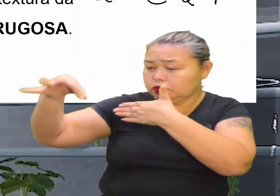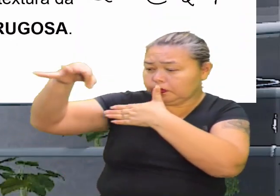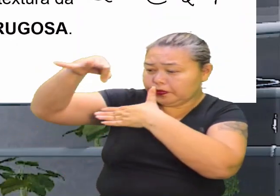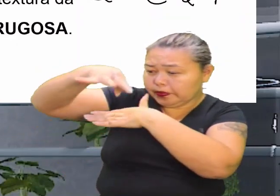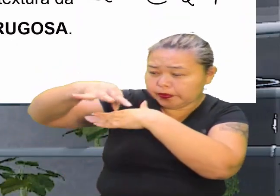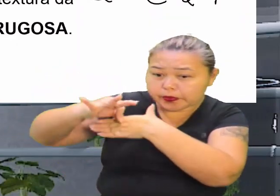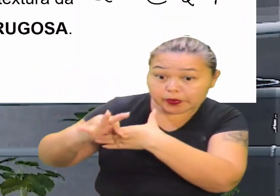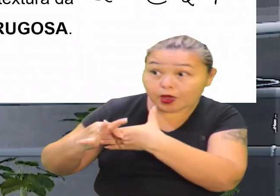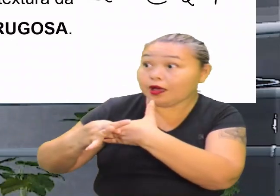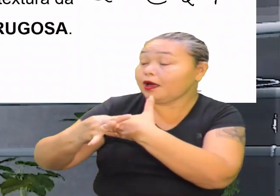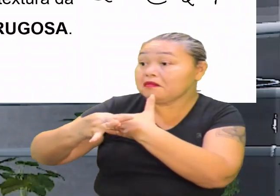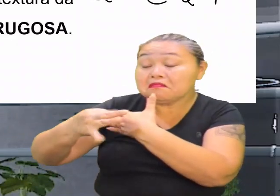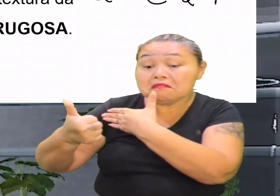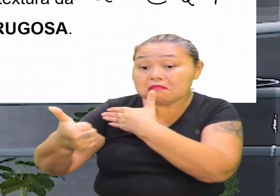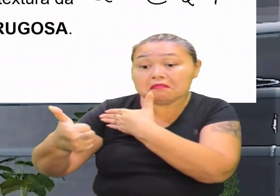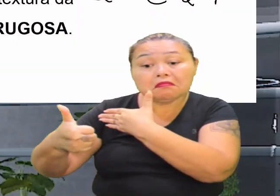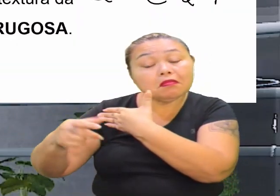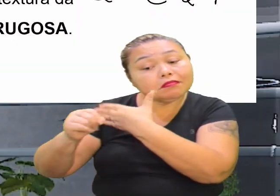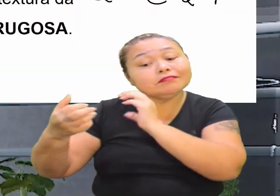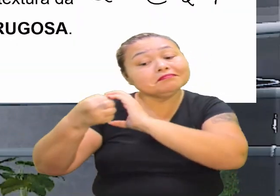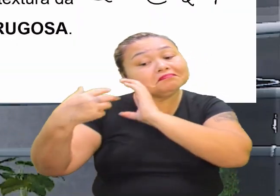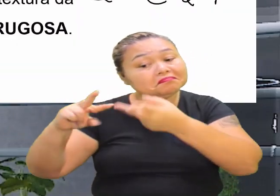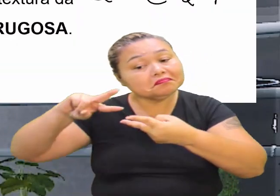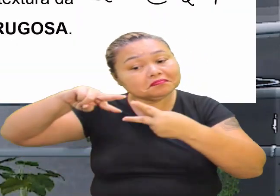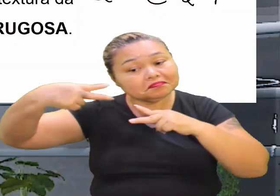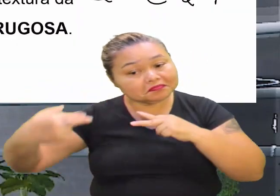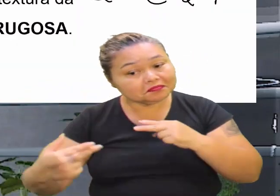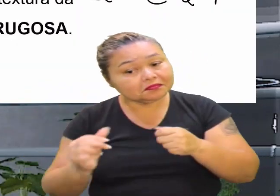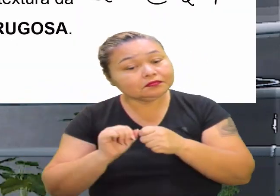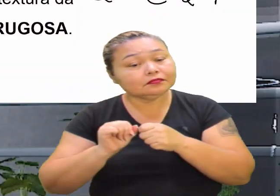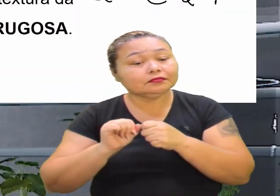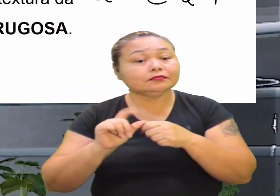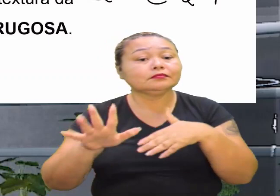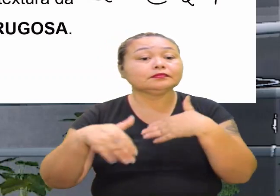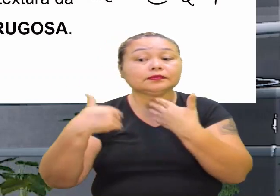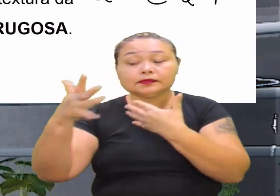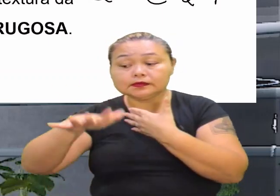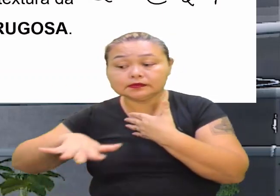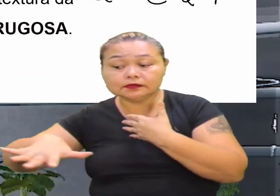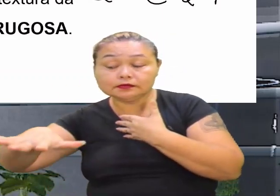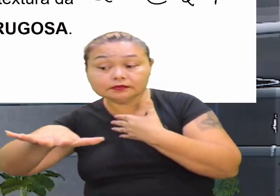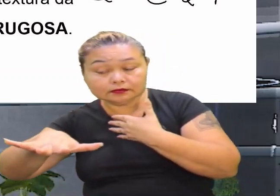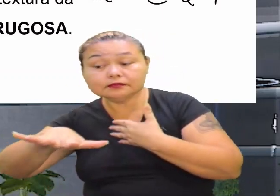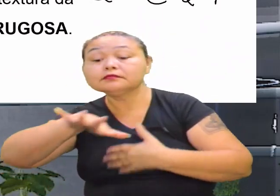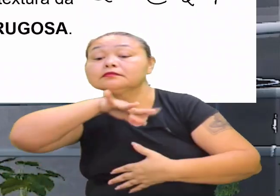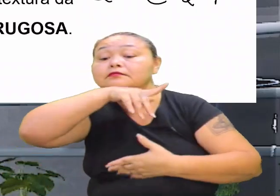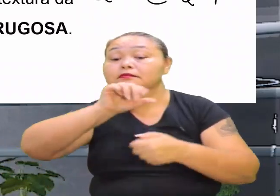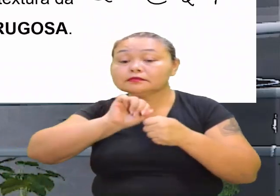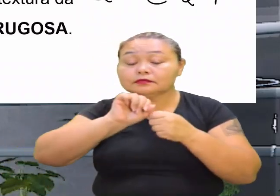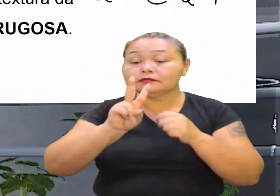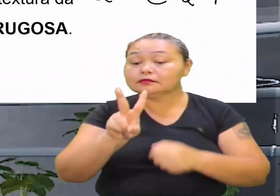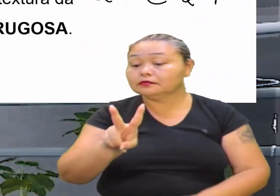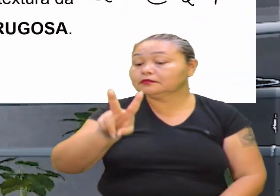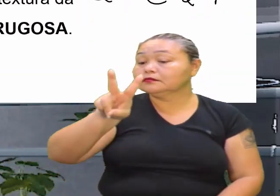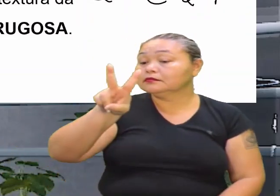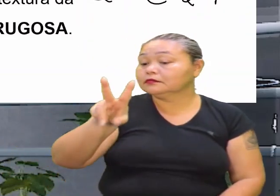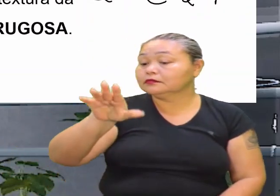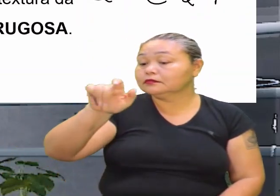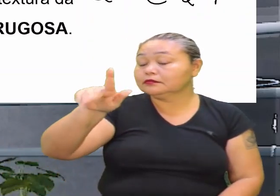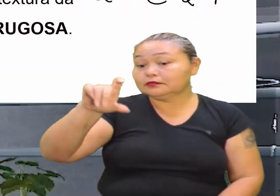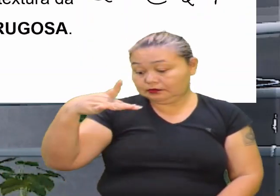cigarrinha. É característica genética. Tanto quanto os animais, os vegetais e os